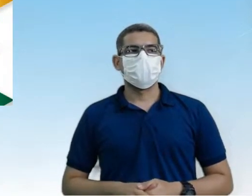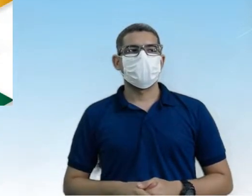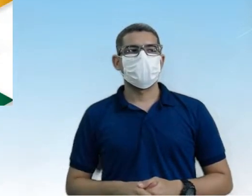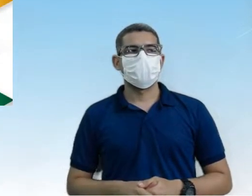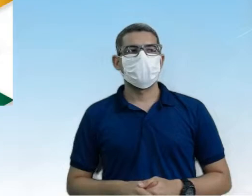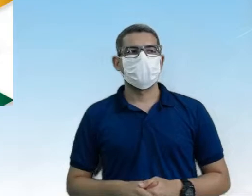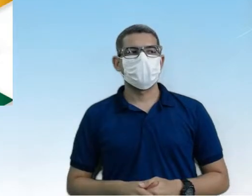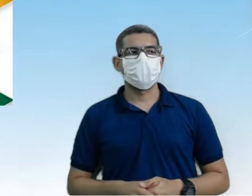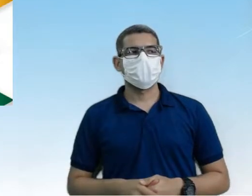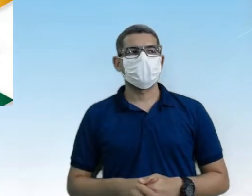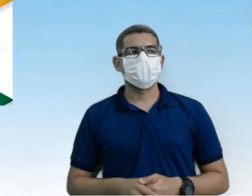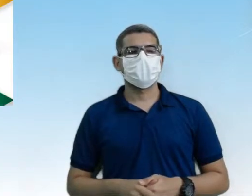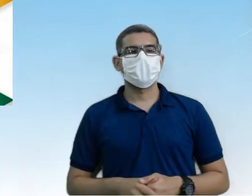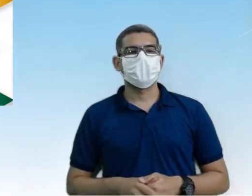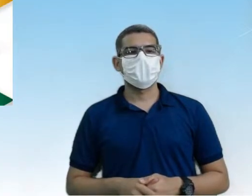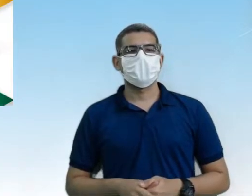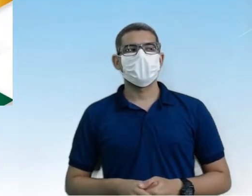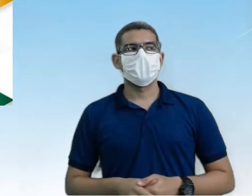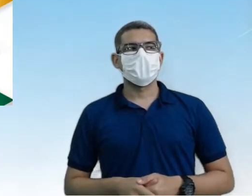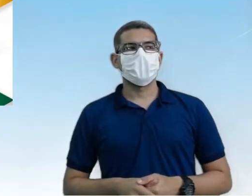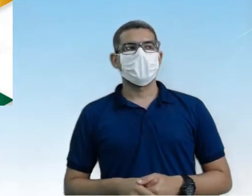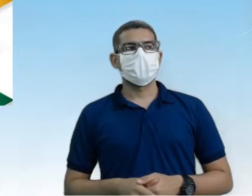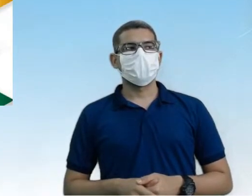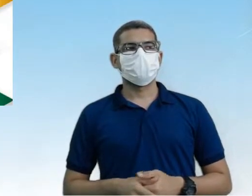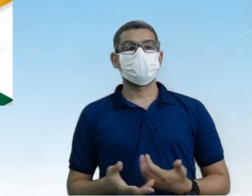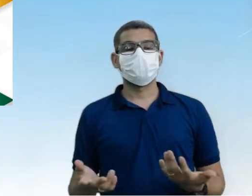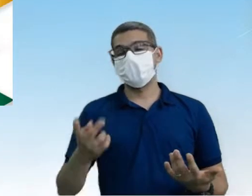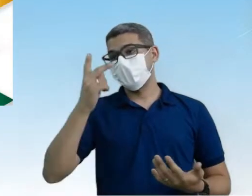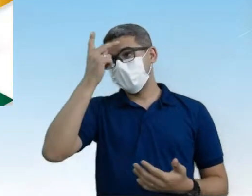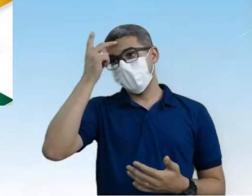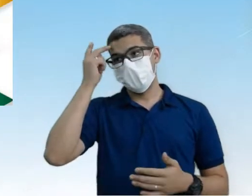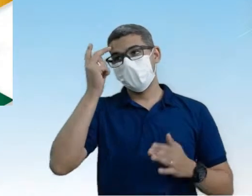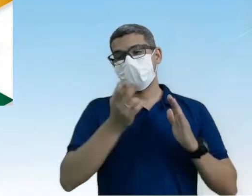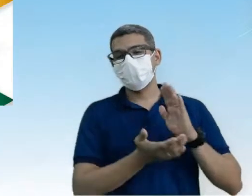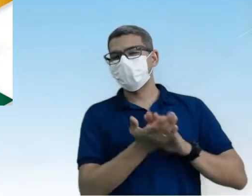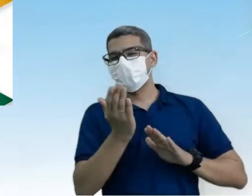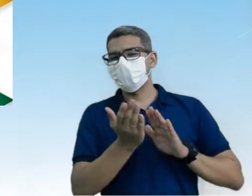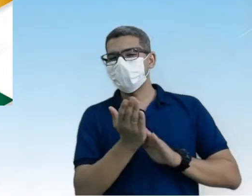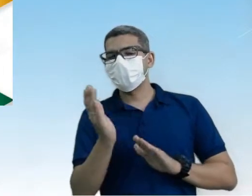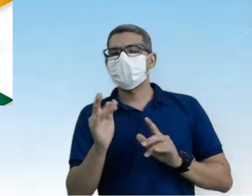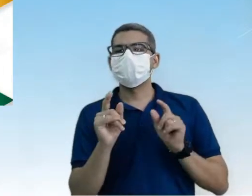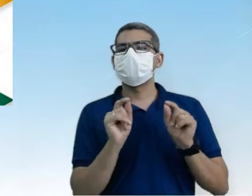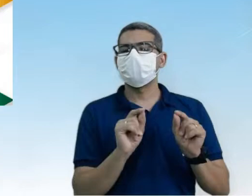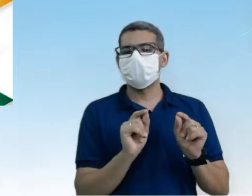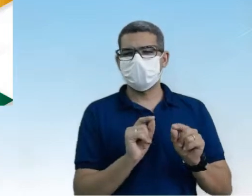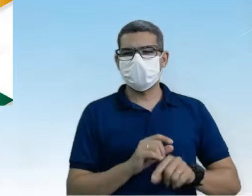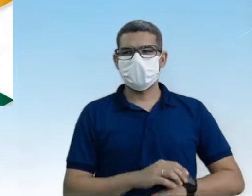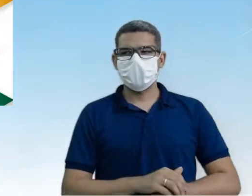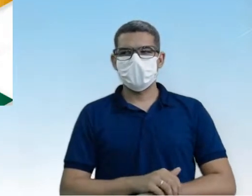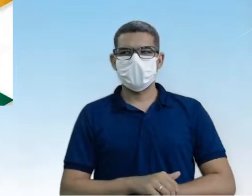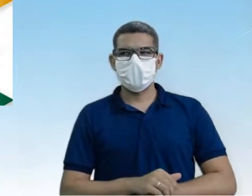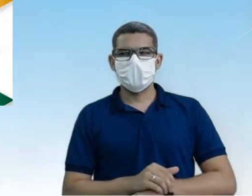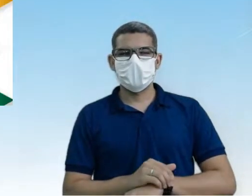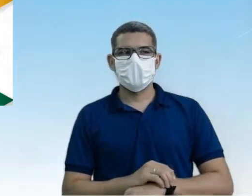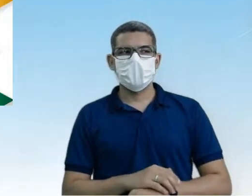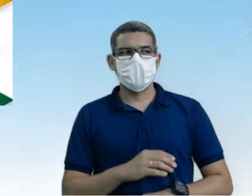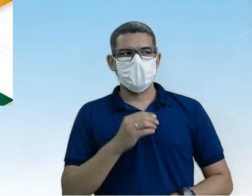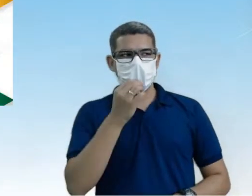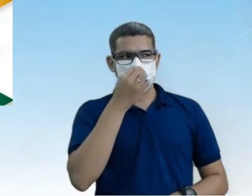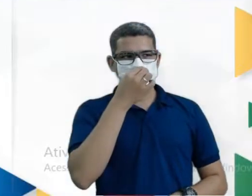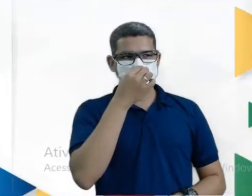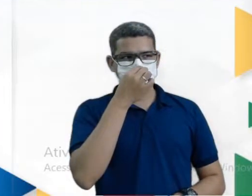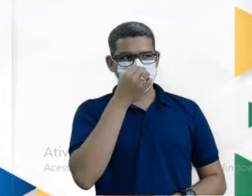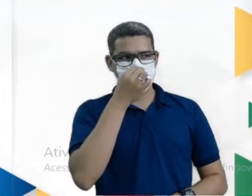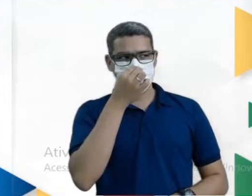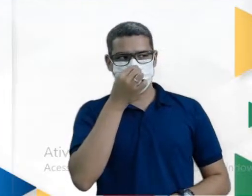gente entender um pouco o que são pessoas refugiadas, tanto que a gente está falando lá no início, né? Então, olha aí, essa é uma